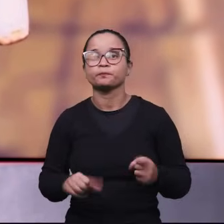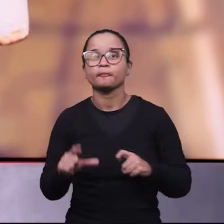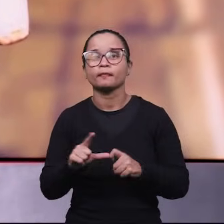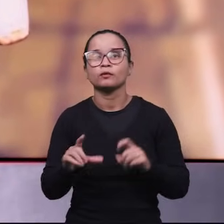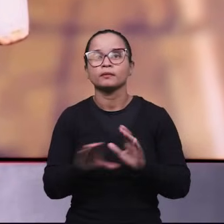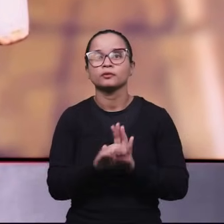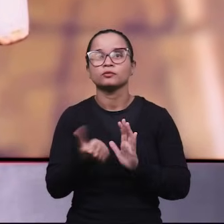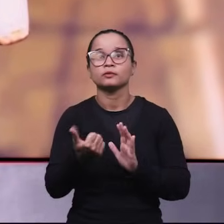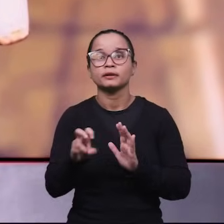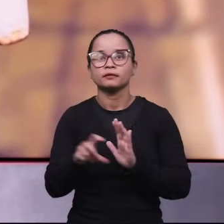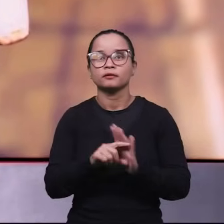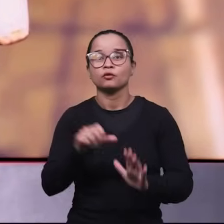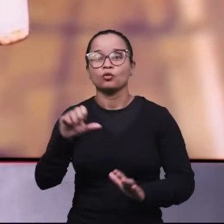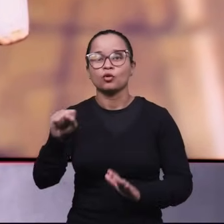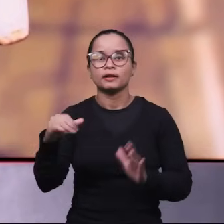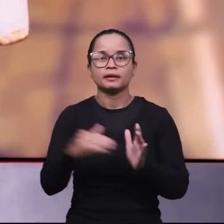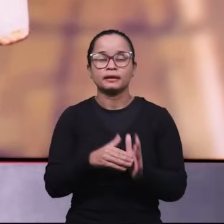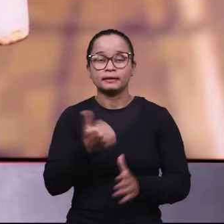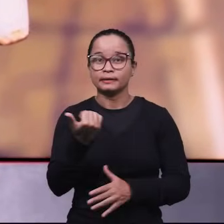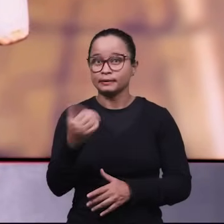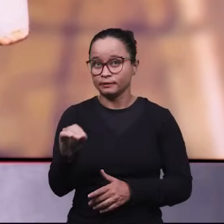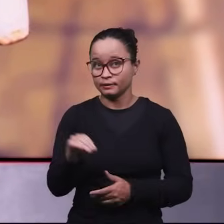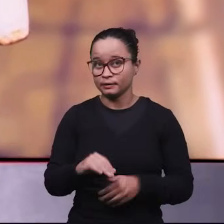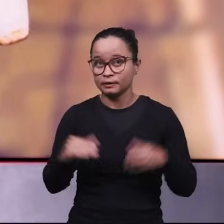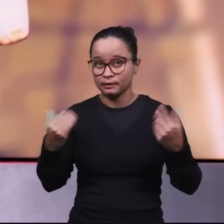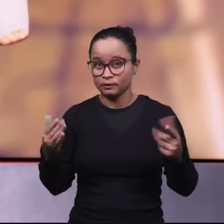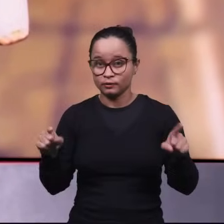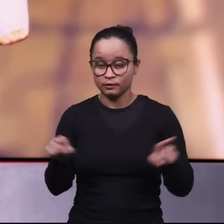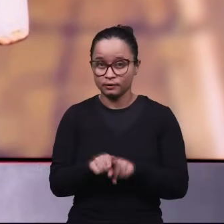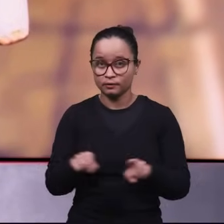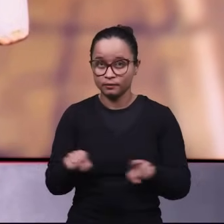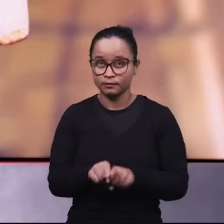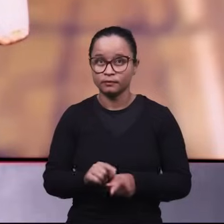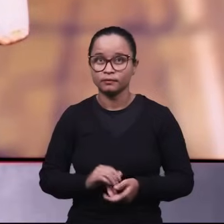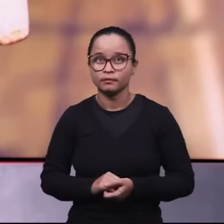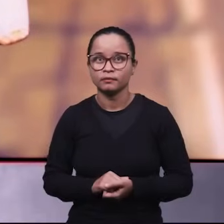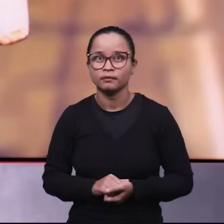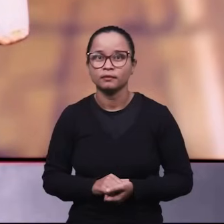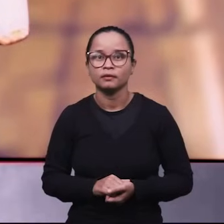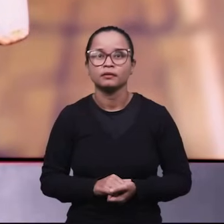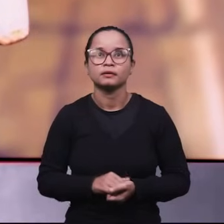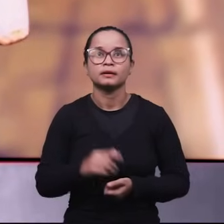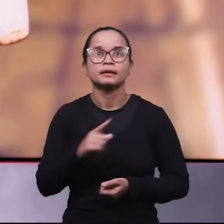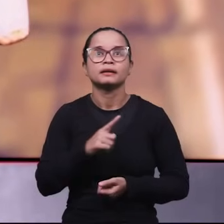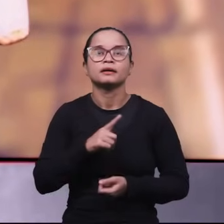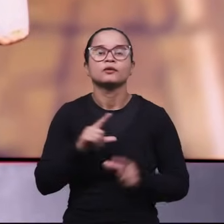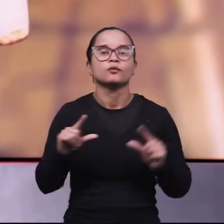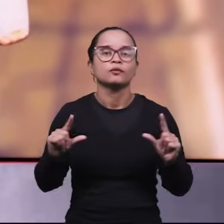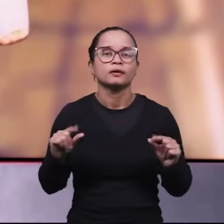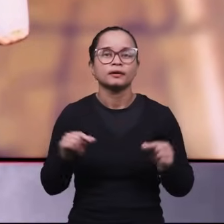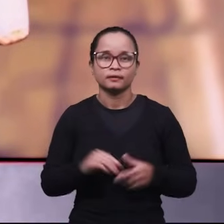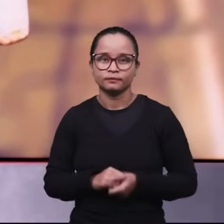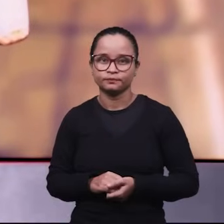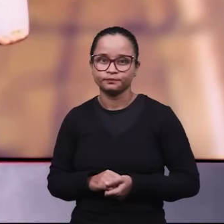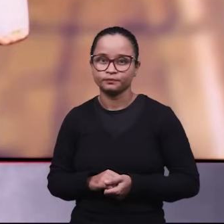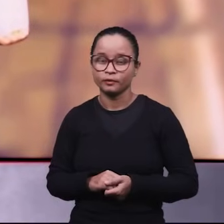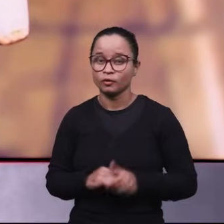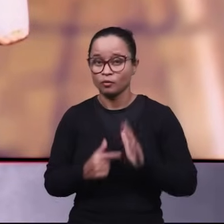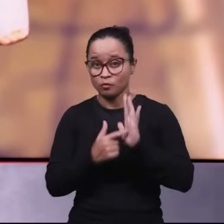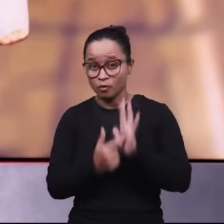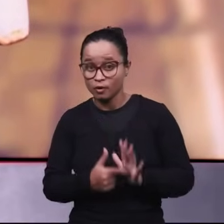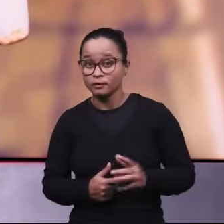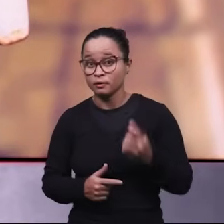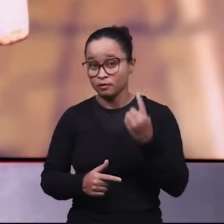8 a 10. Além disso, a didracma e o estáter são mencionados apenas uma